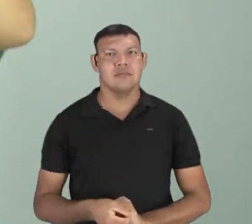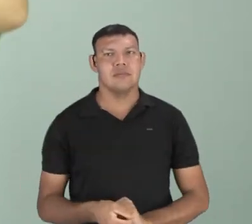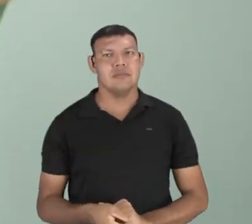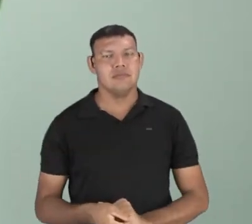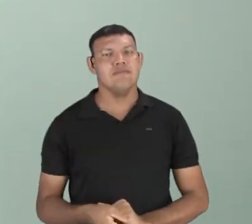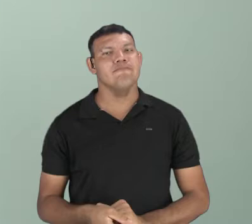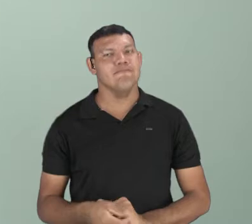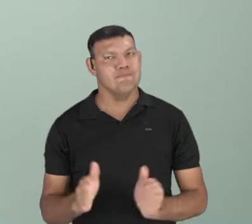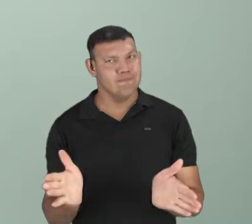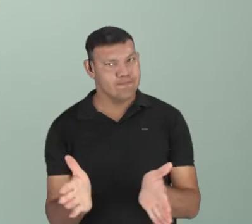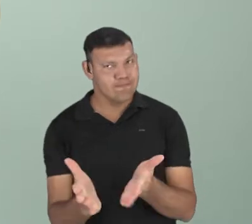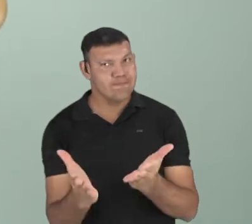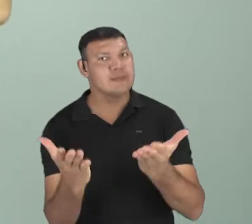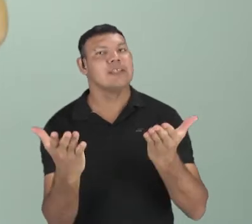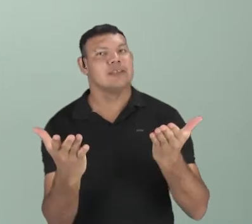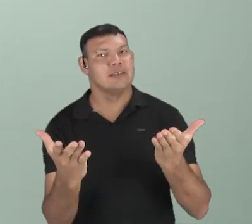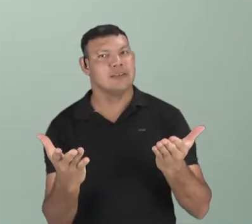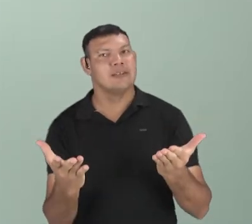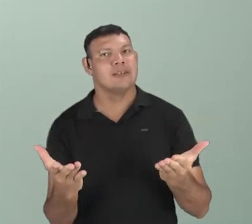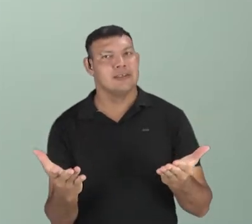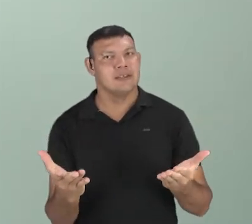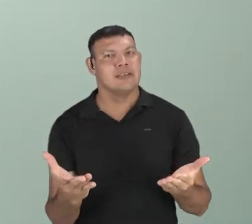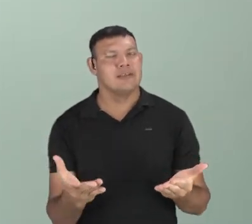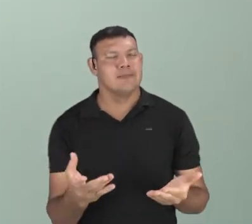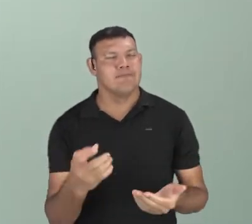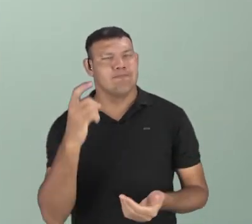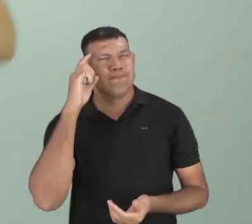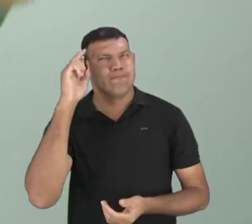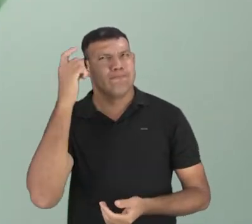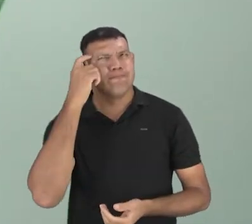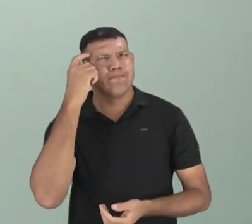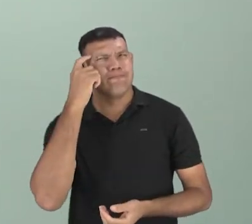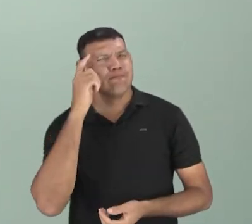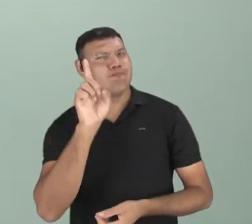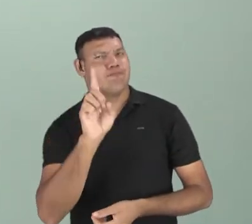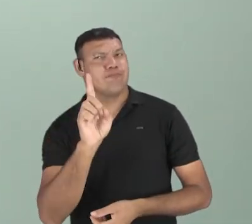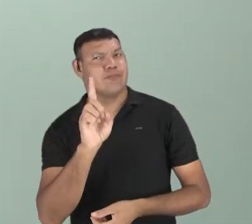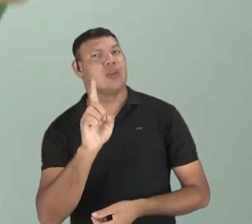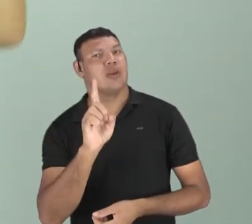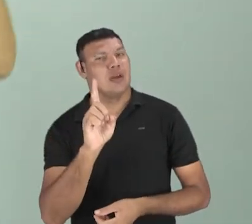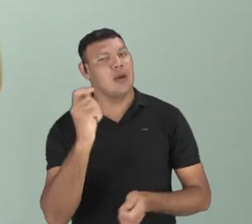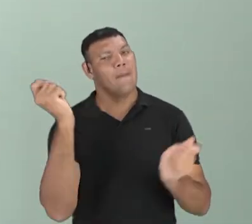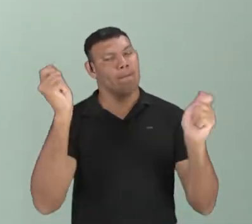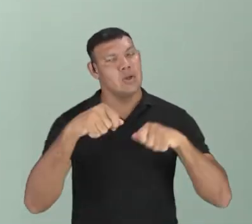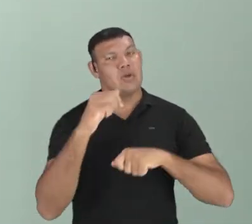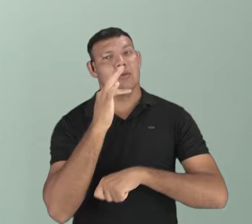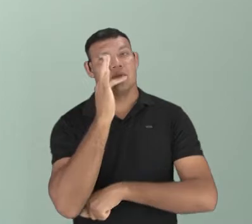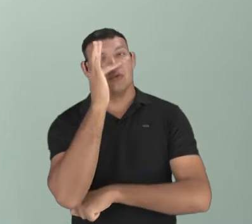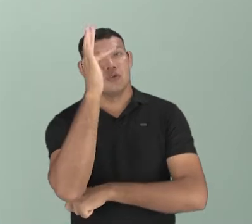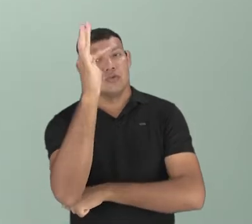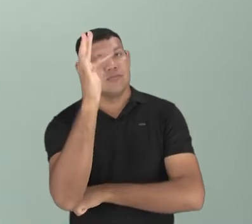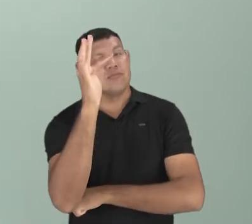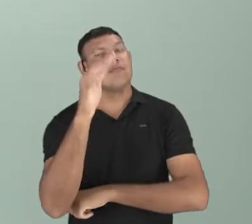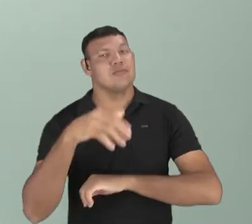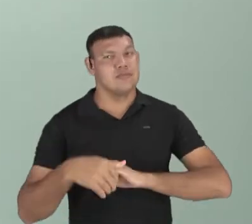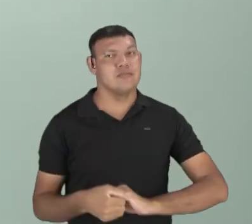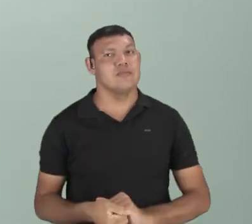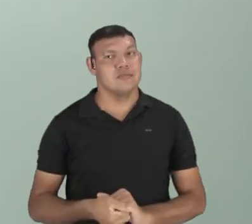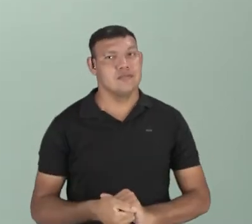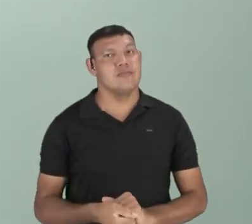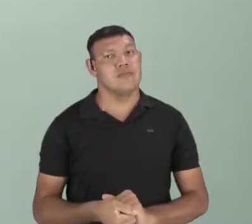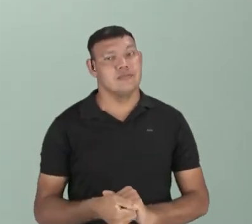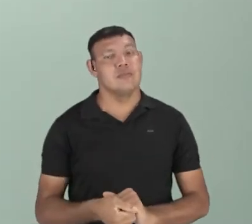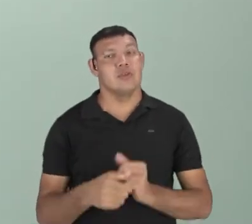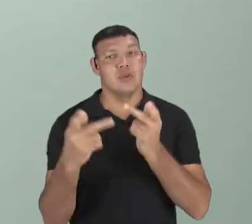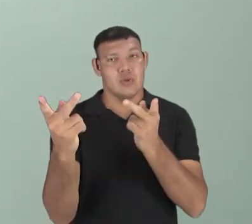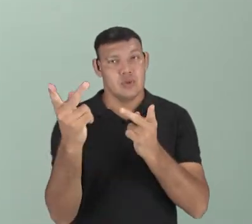provoca na gente assim, algo que ainda é impensável hoje, mas que pode ser possível no futuro. Então eu convido vocês a estudarem